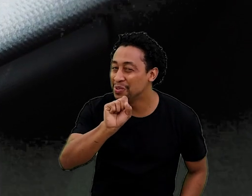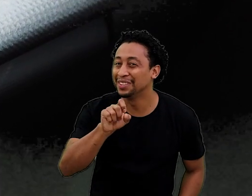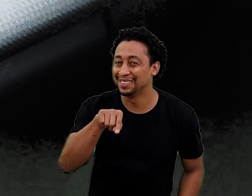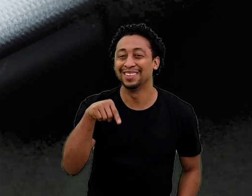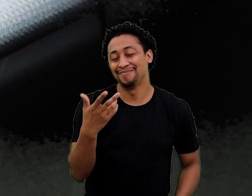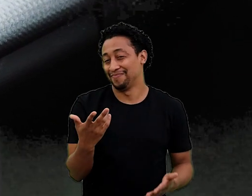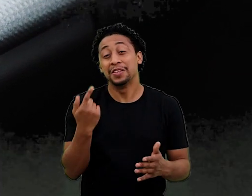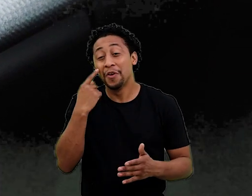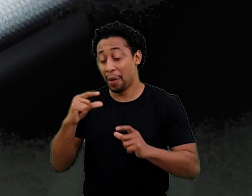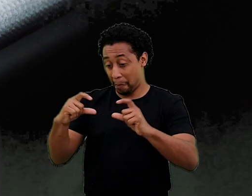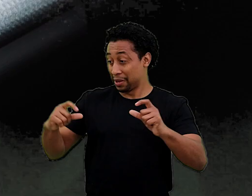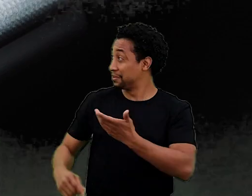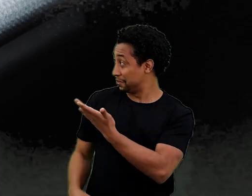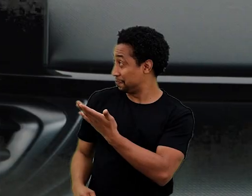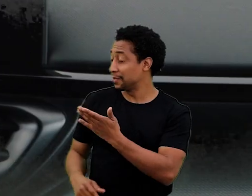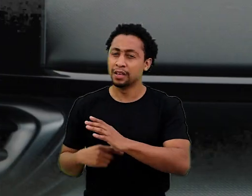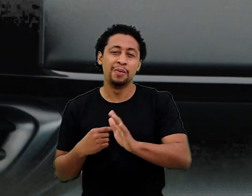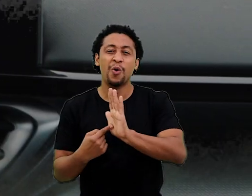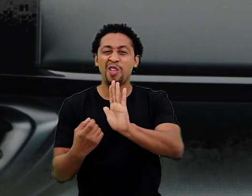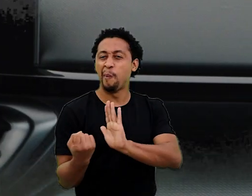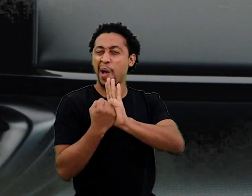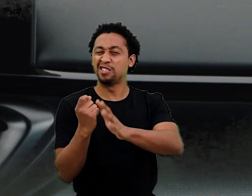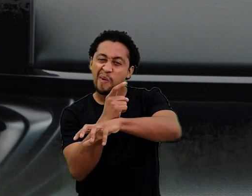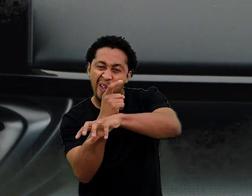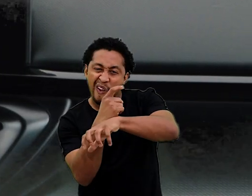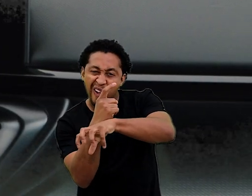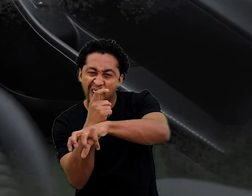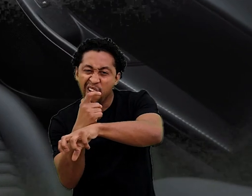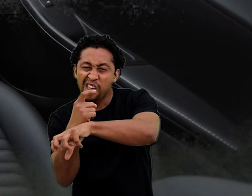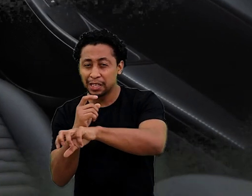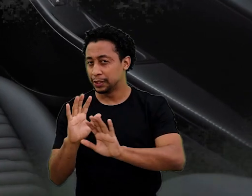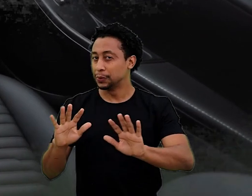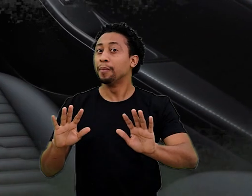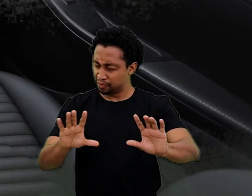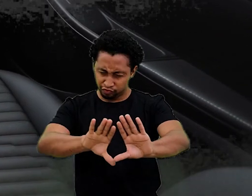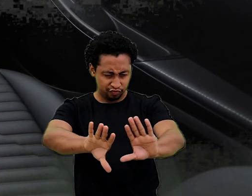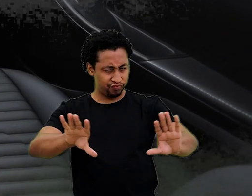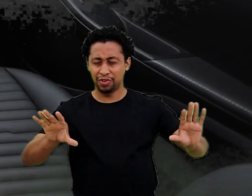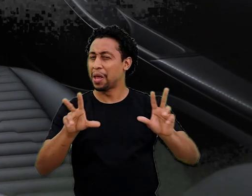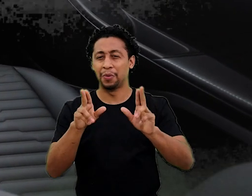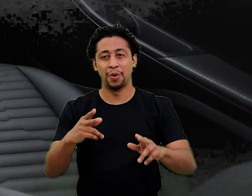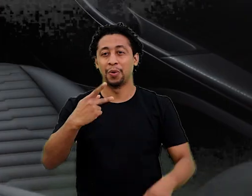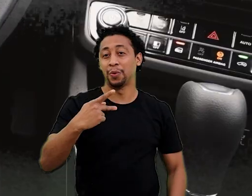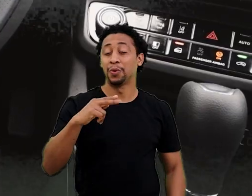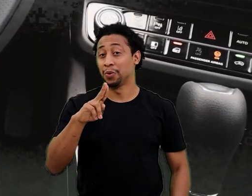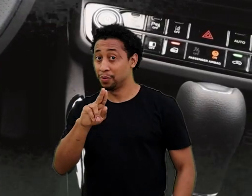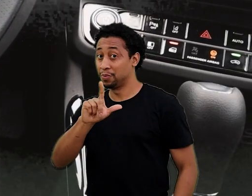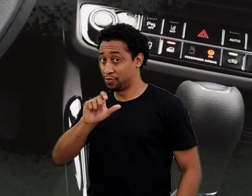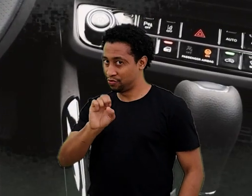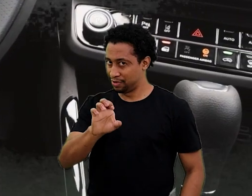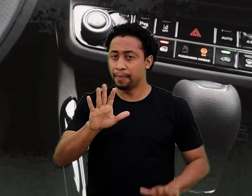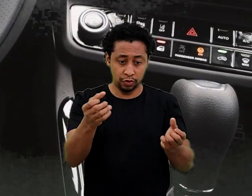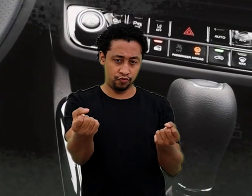edição limitada Abarth, mas a figura aqui é muito a do Pulse, exceto, é claro, o volante, que aí sim a gente tem a mesma peça do